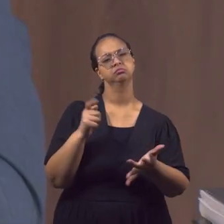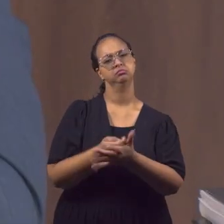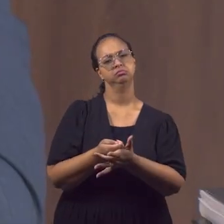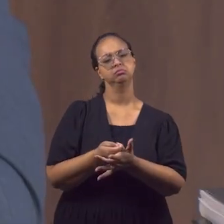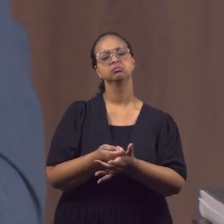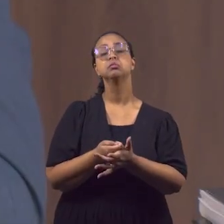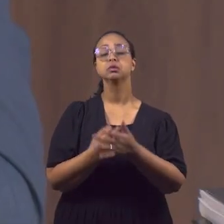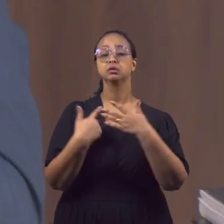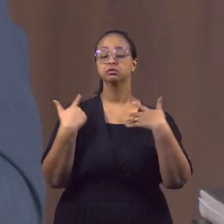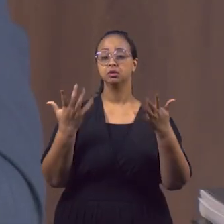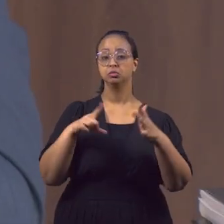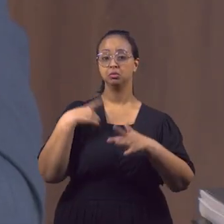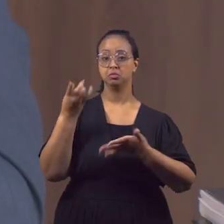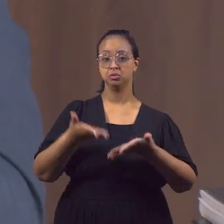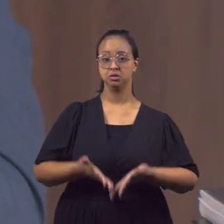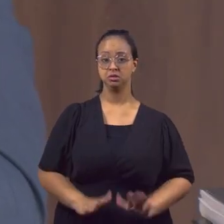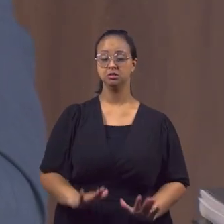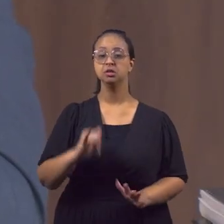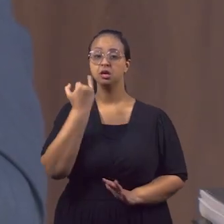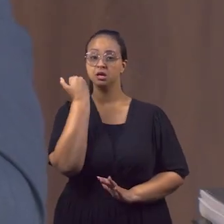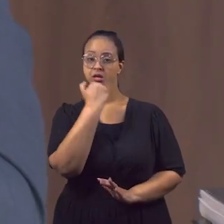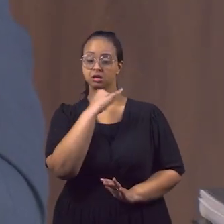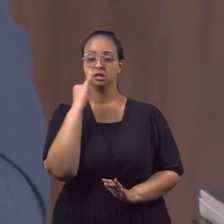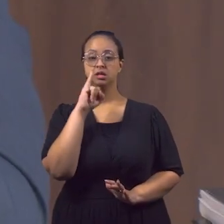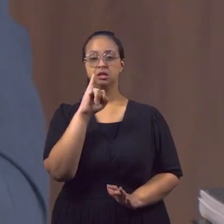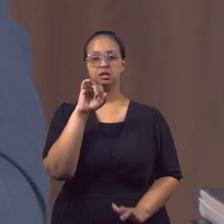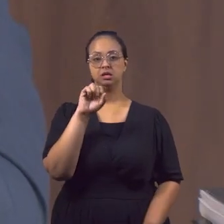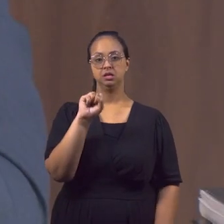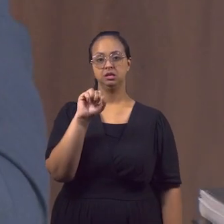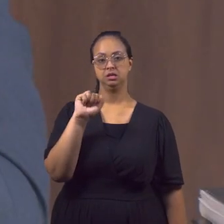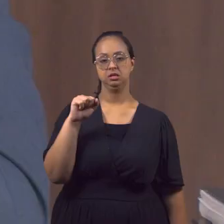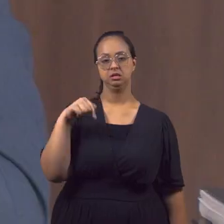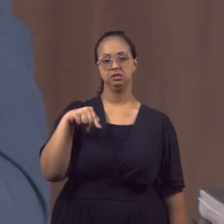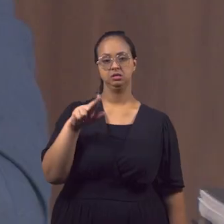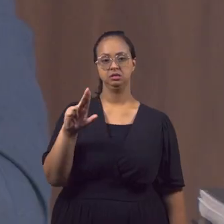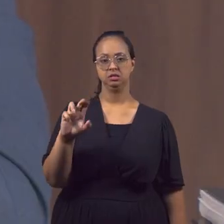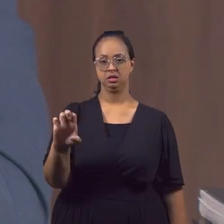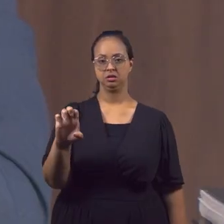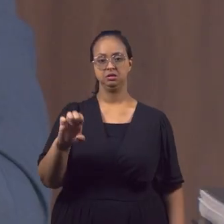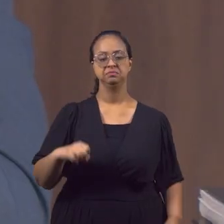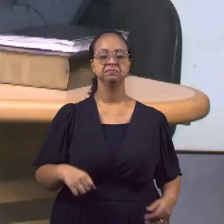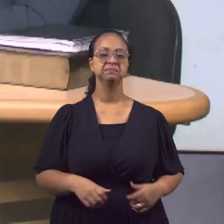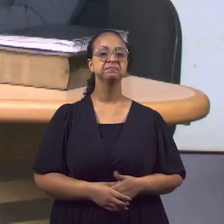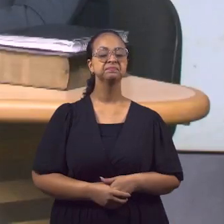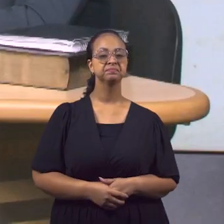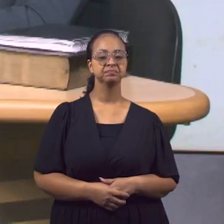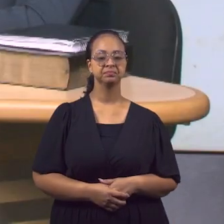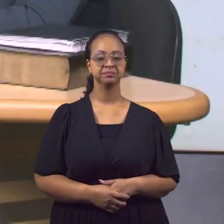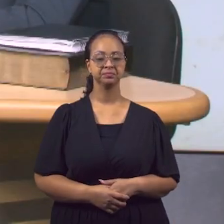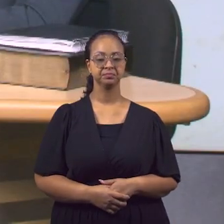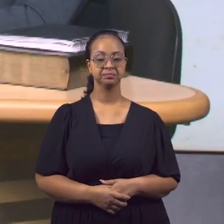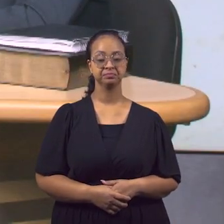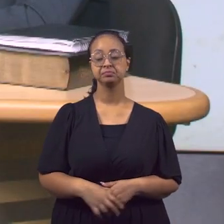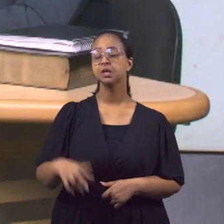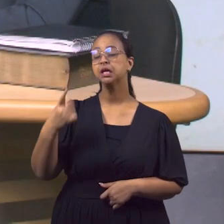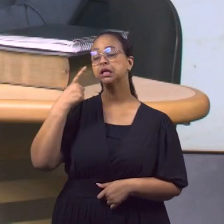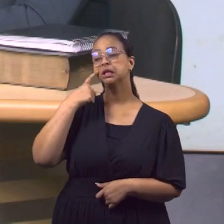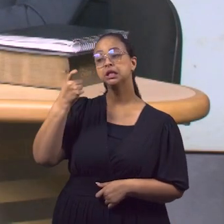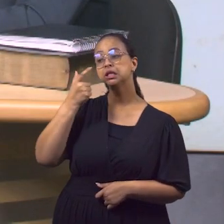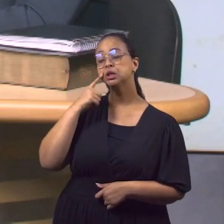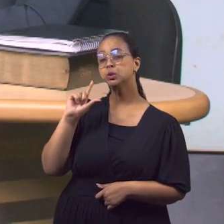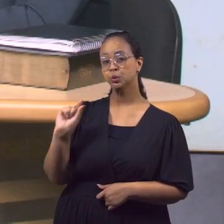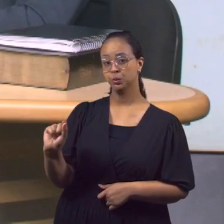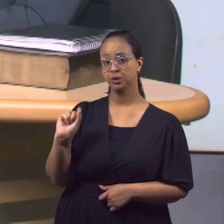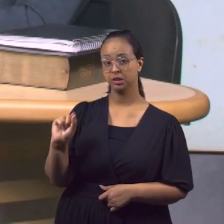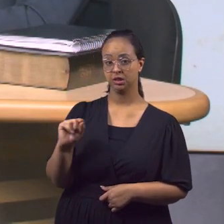Sara, nascendo então Isaac. Como foi isso, pastor Marcos? Interessante, pastor